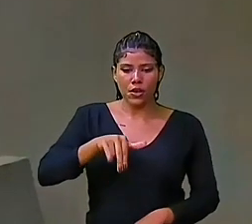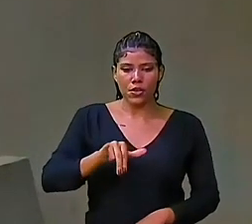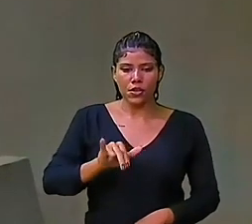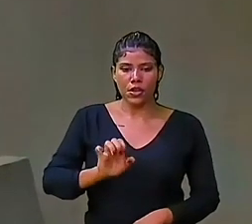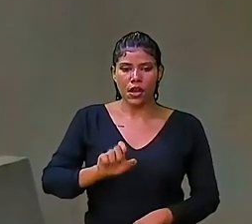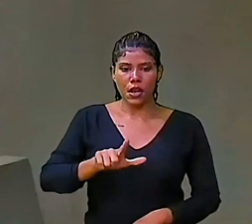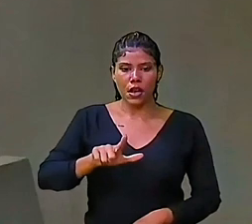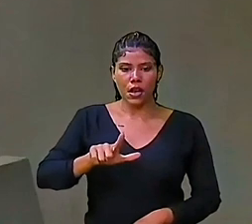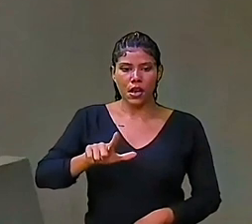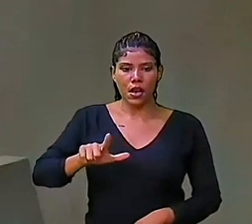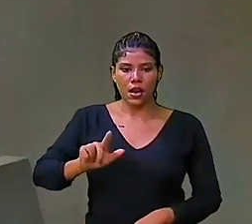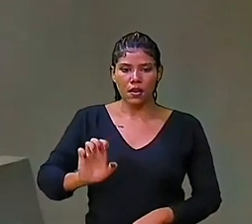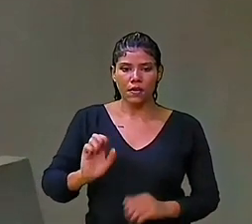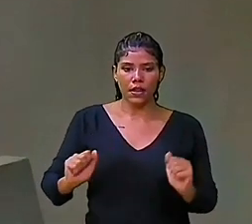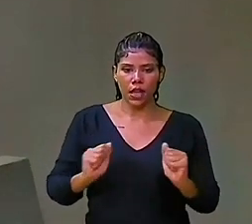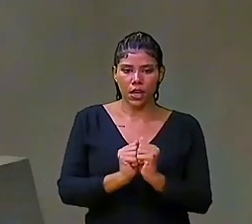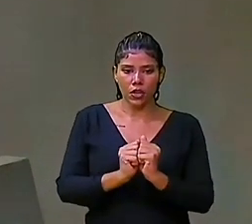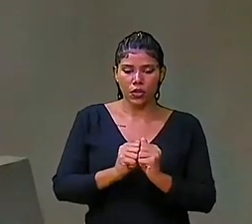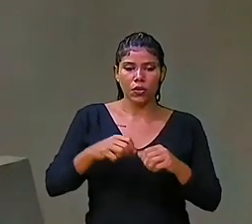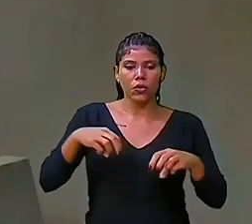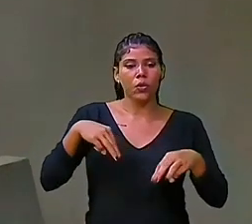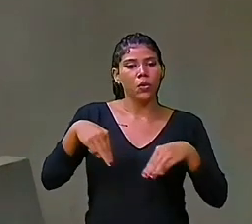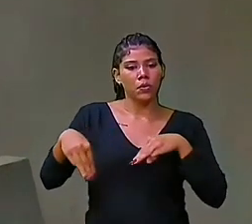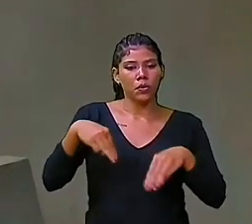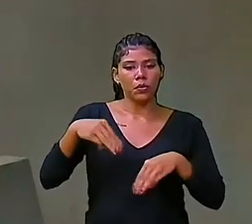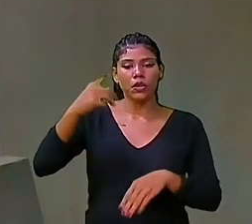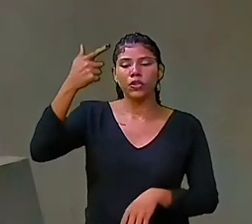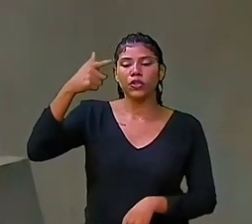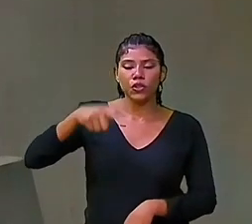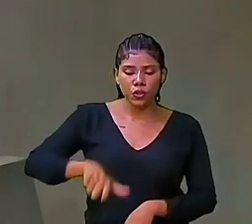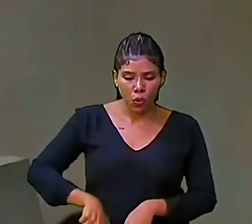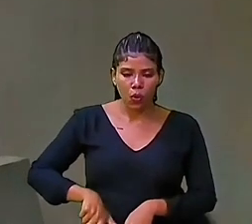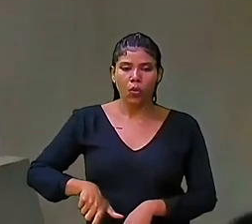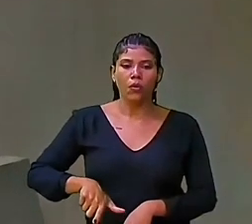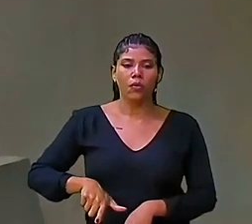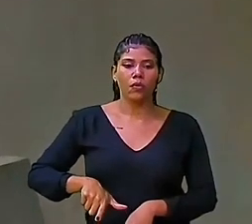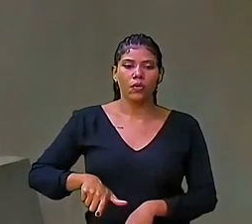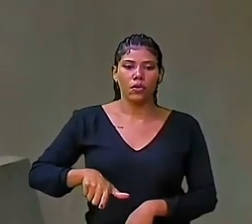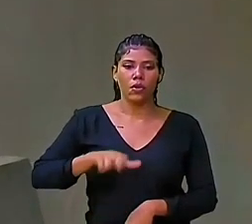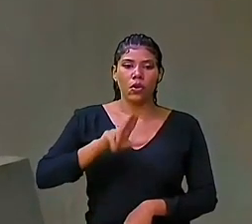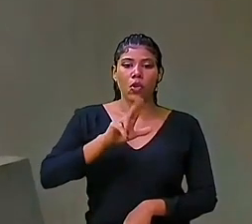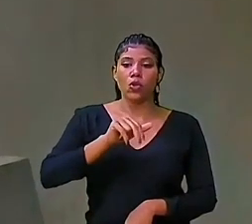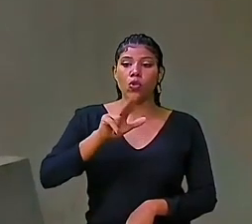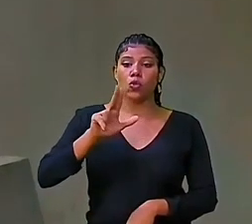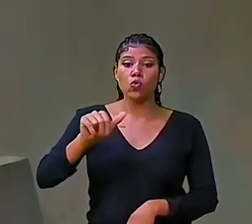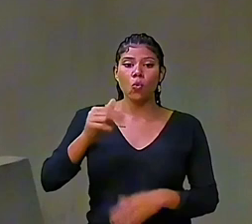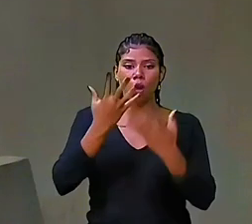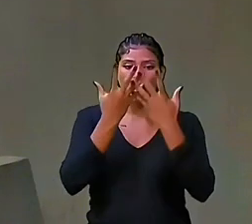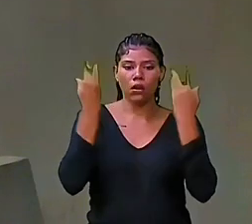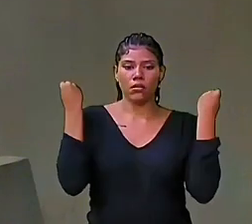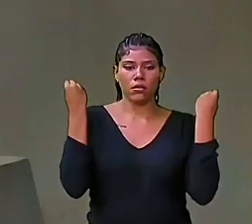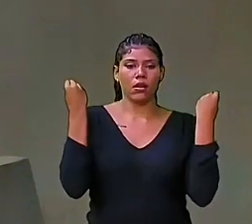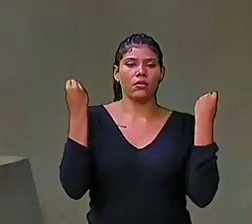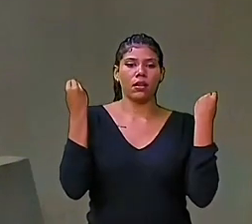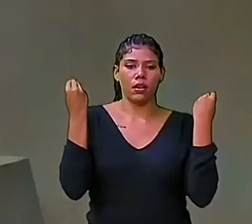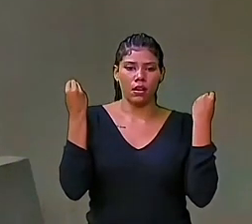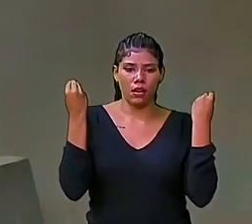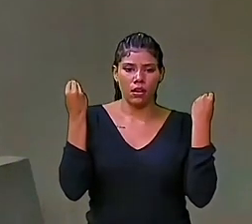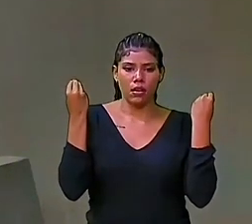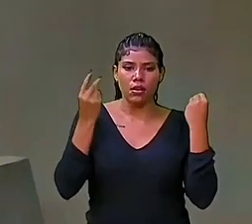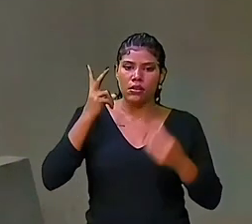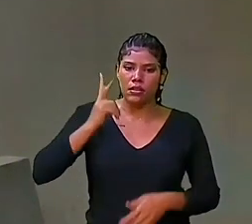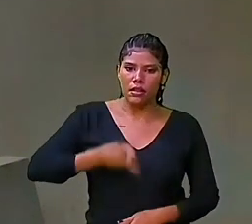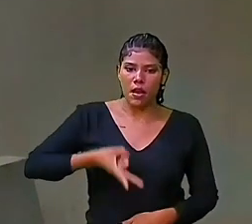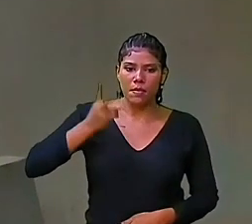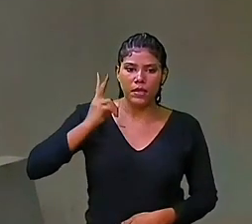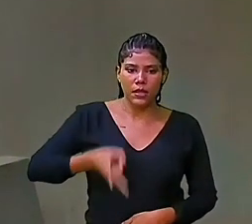Marielle, com o ministro, para mais uma vez nunca deixar esquecer e sempre